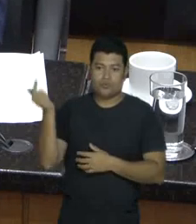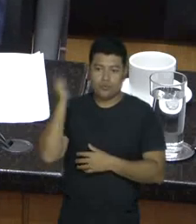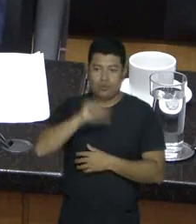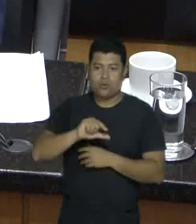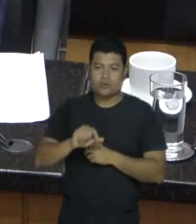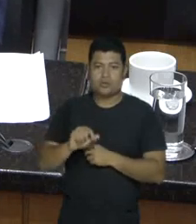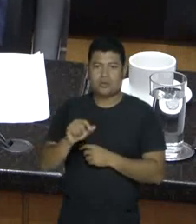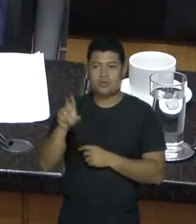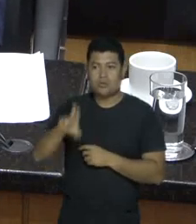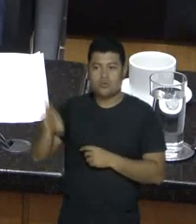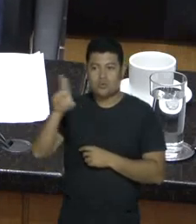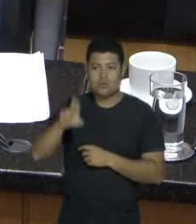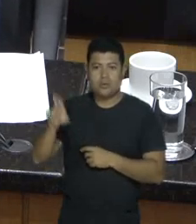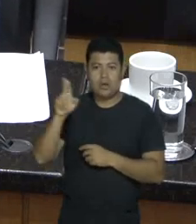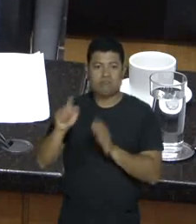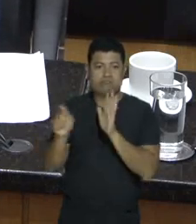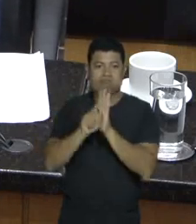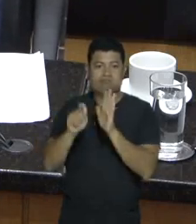droga dentro do presídio.